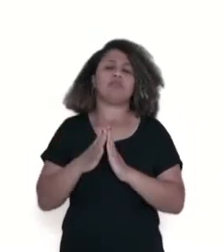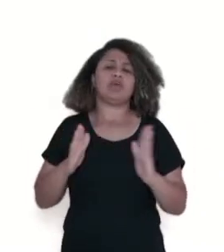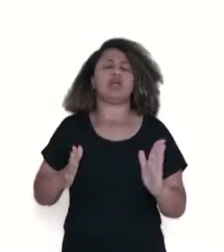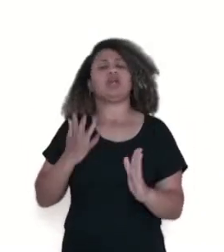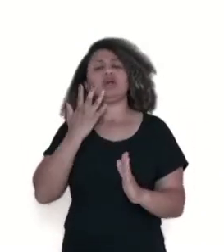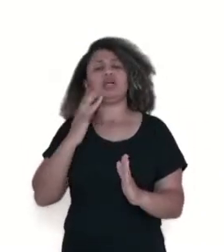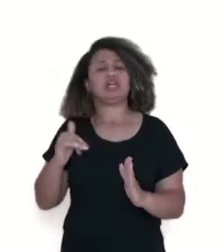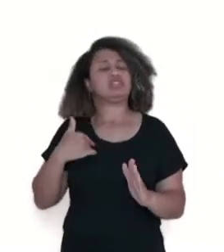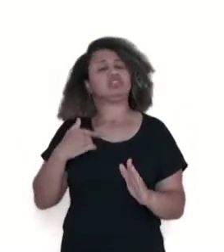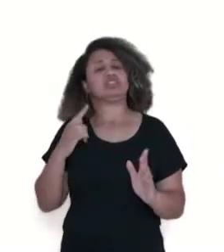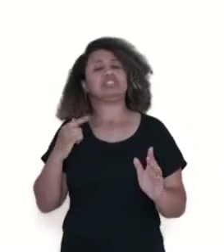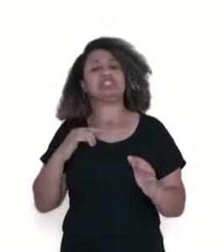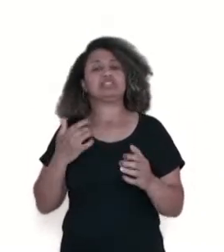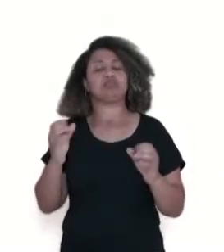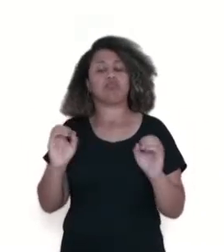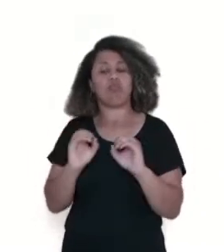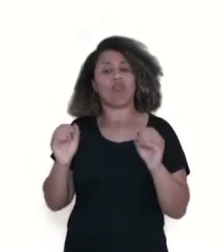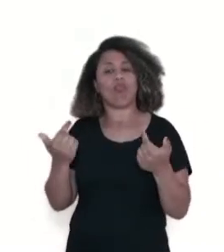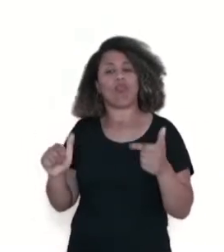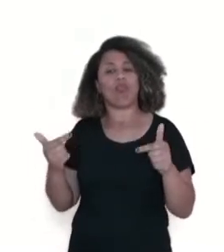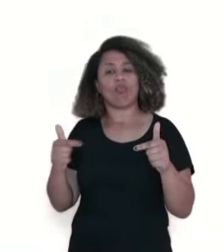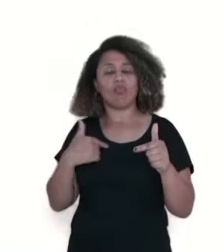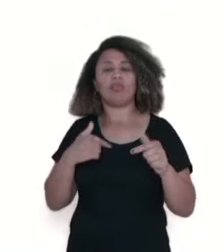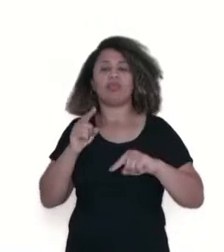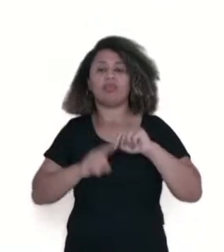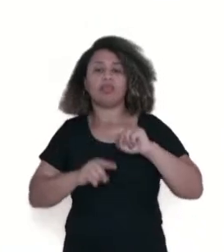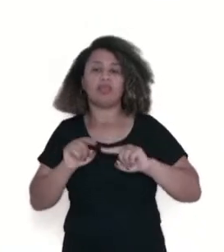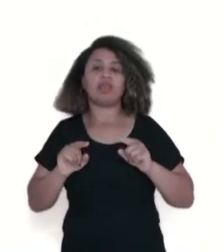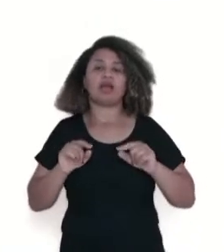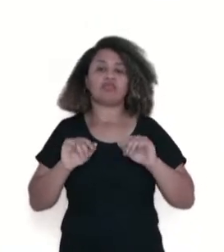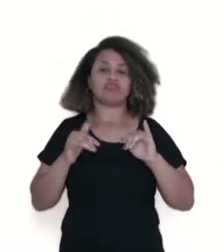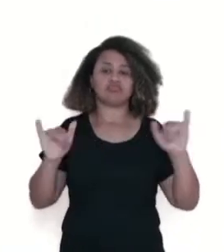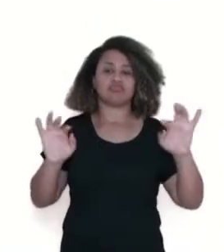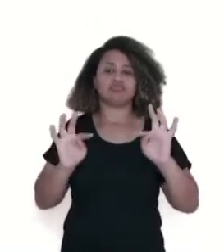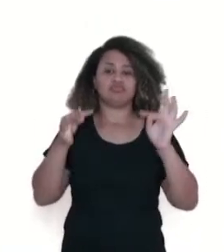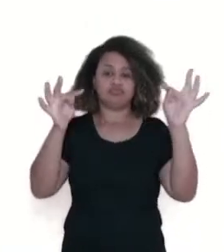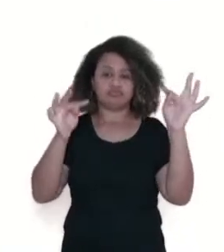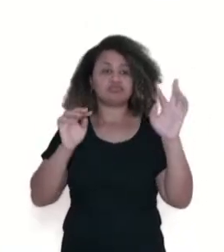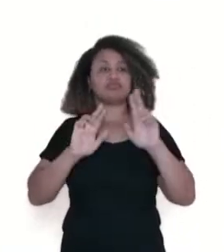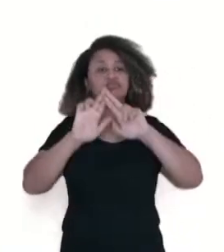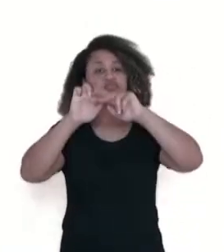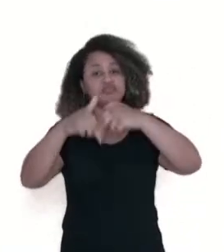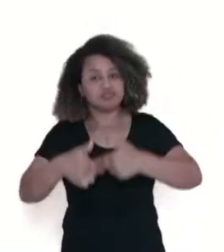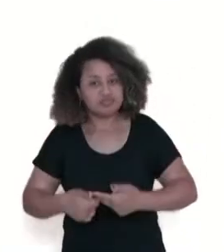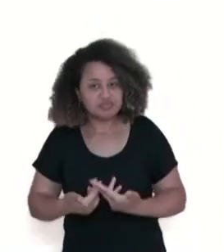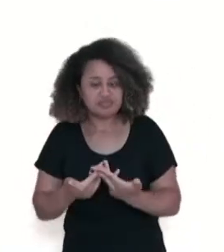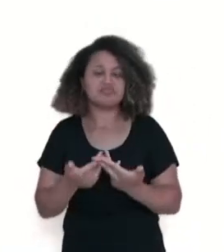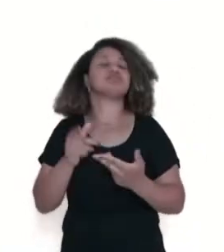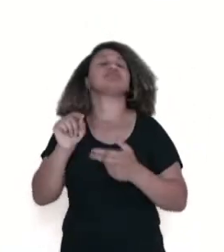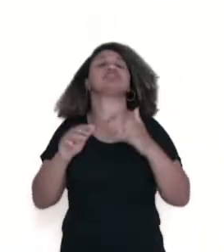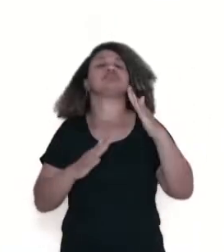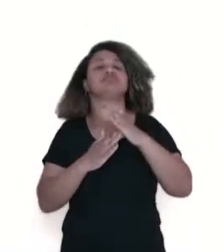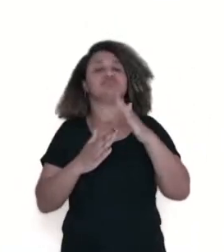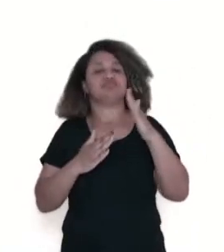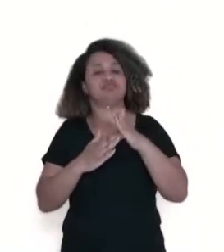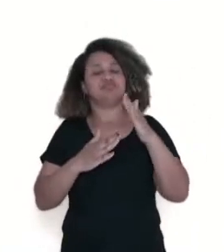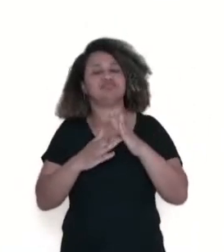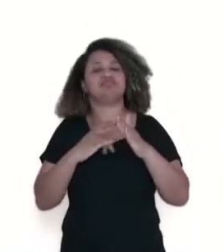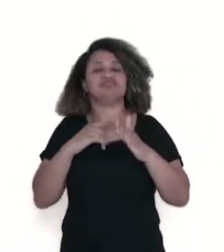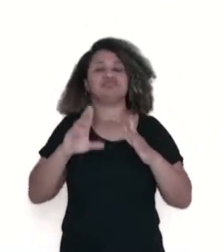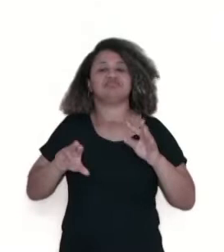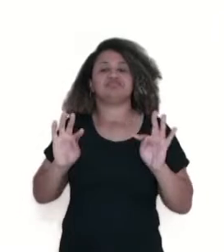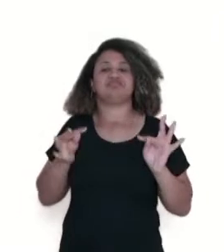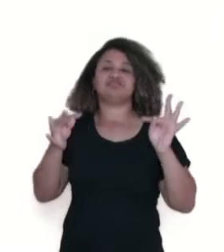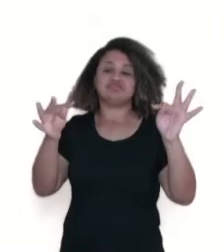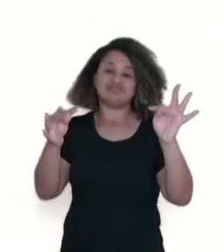dos equipamentos eletrônicos. Por isso, os limites recomendados de utilização dessas tecnologias não